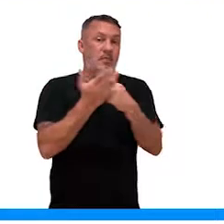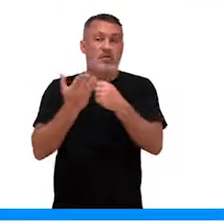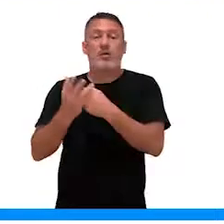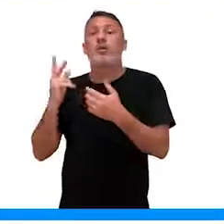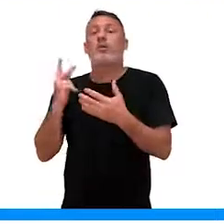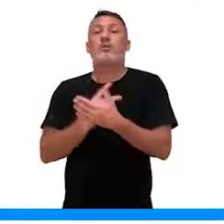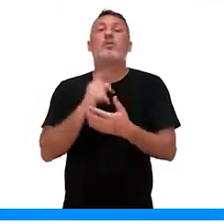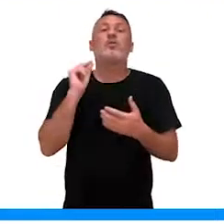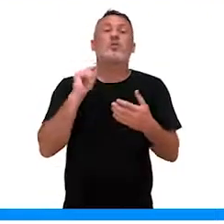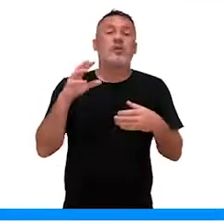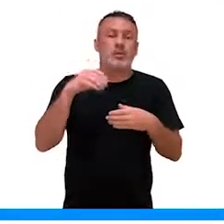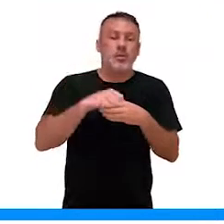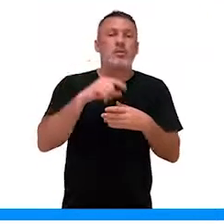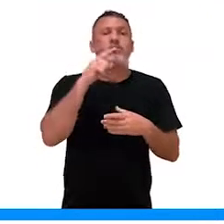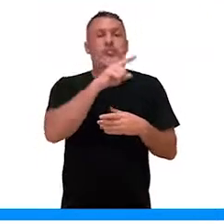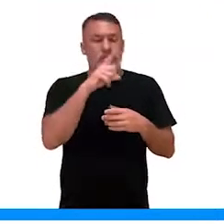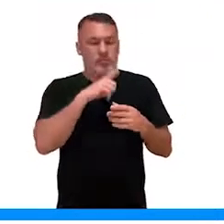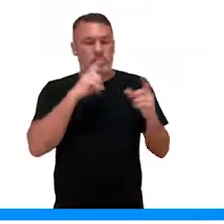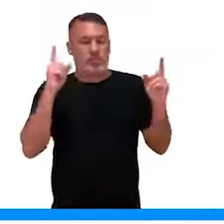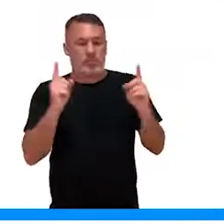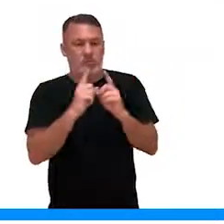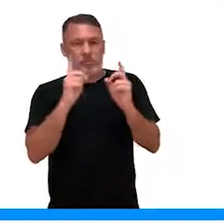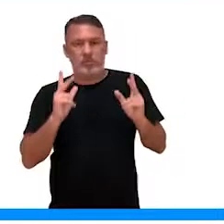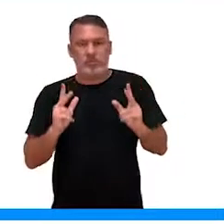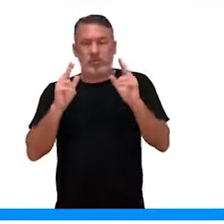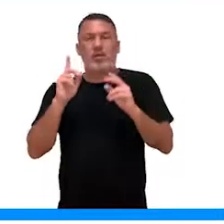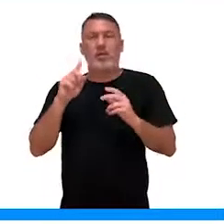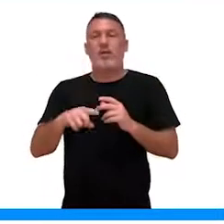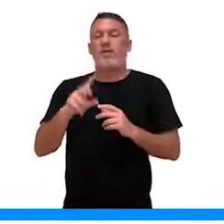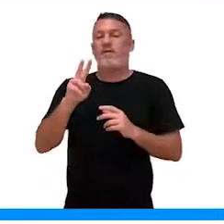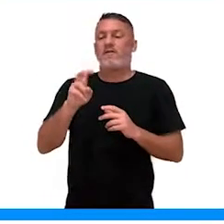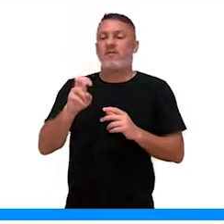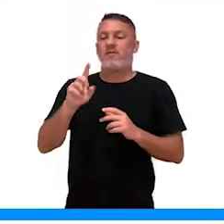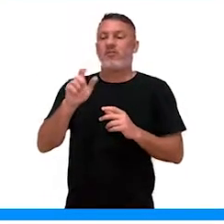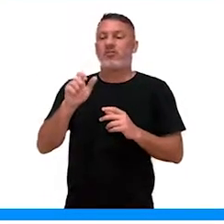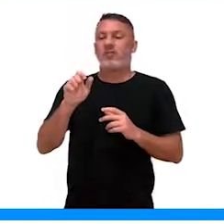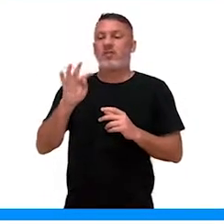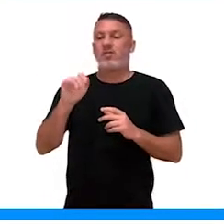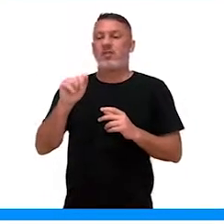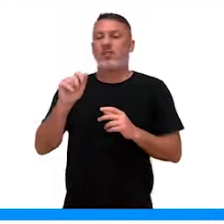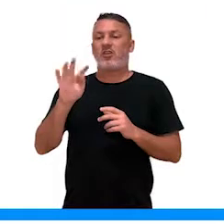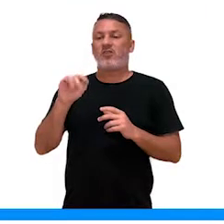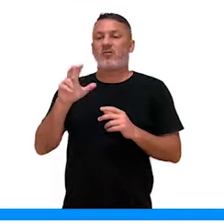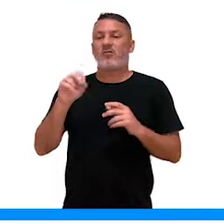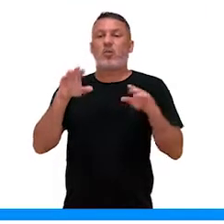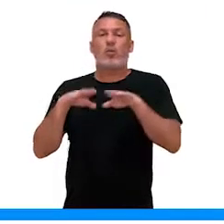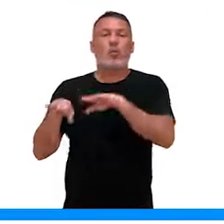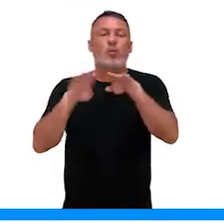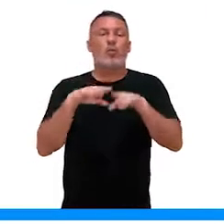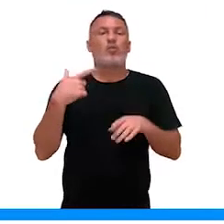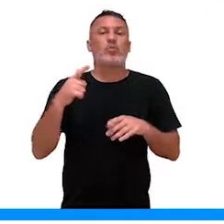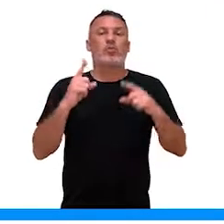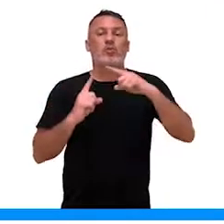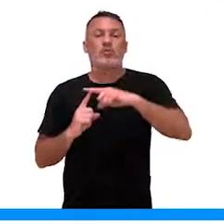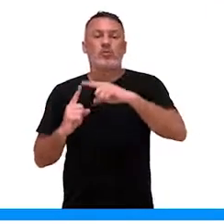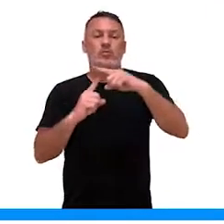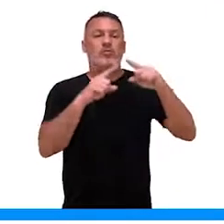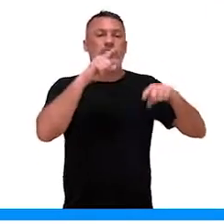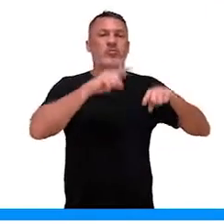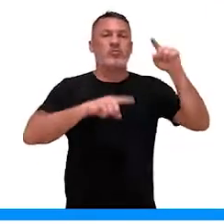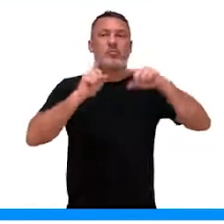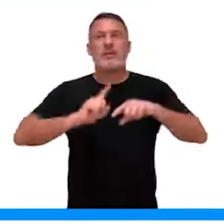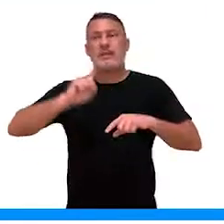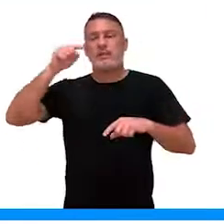acontece? Ela está restrita ao polo vegetativo, porque é desigual, não tem a mesma quantidade de vitelo em cima e